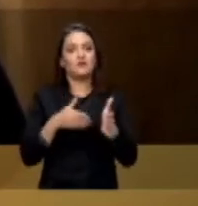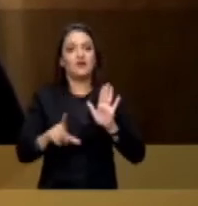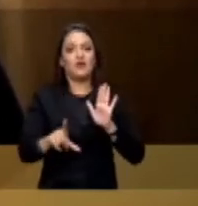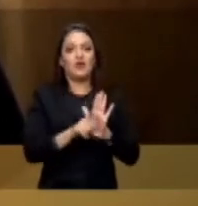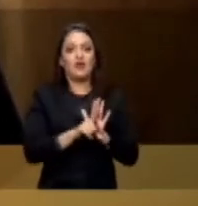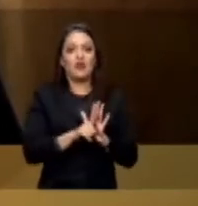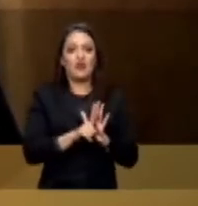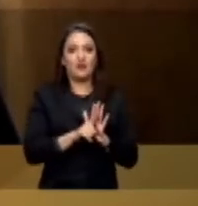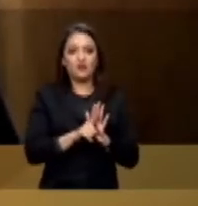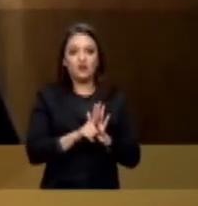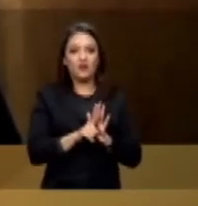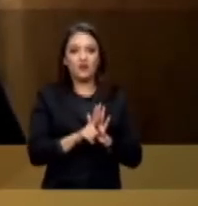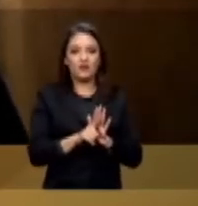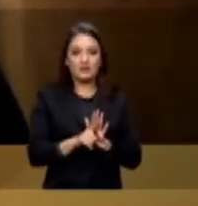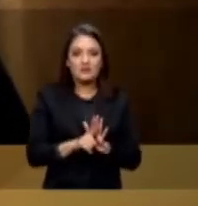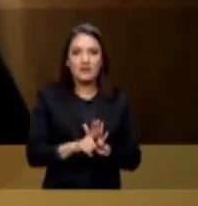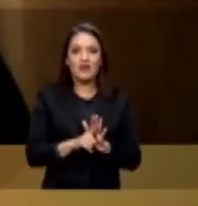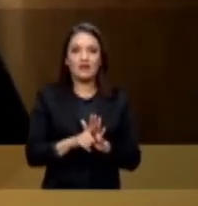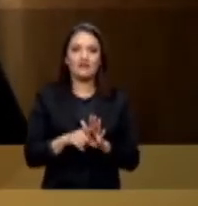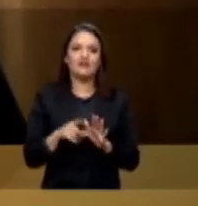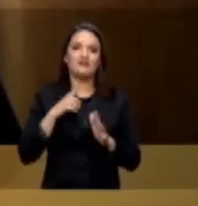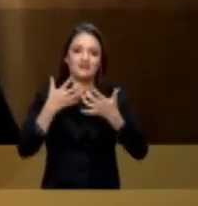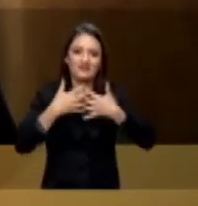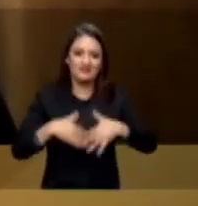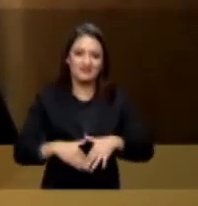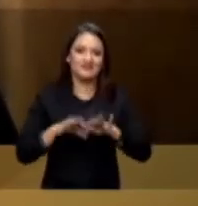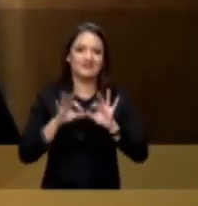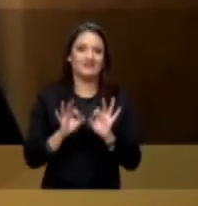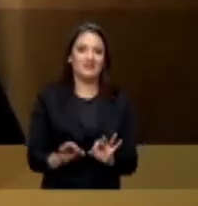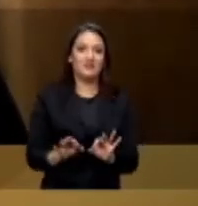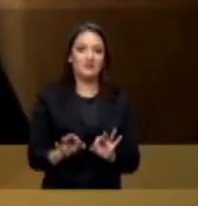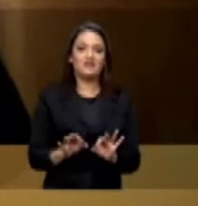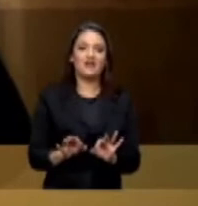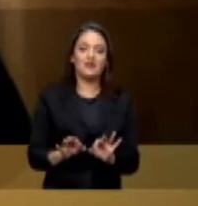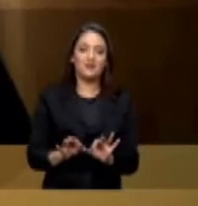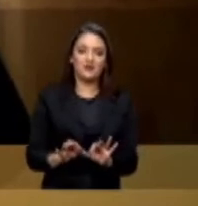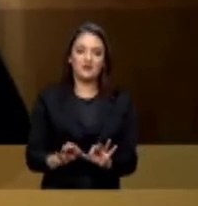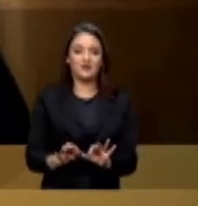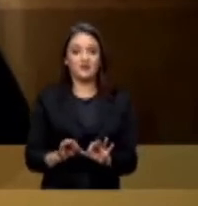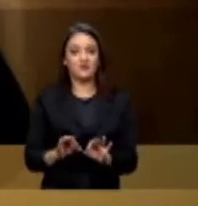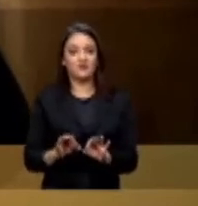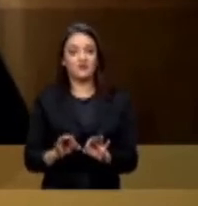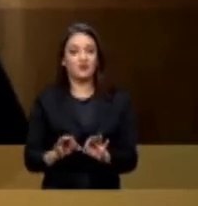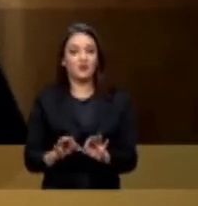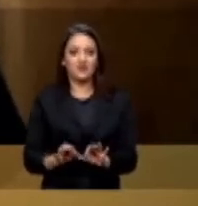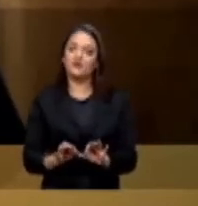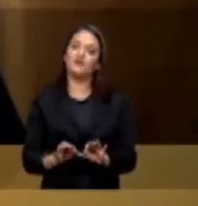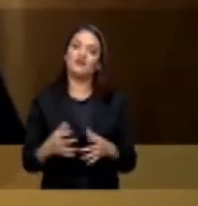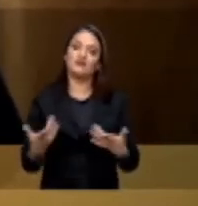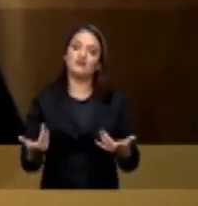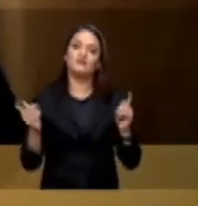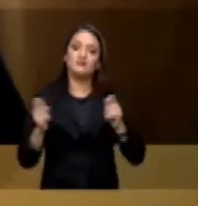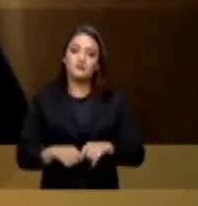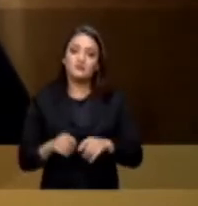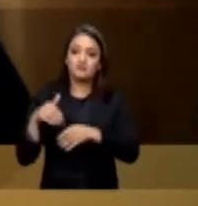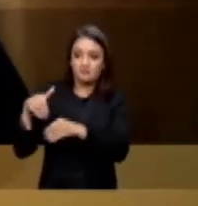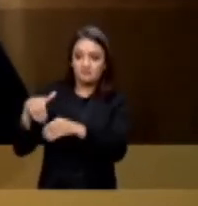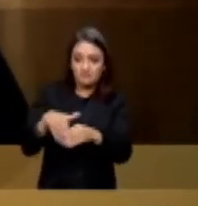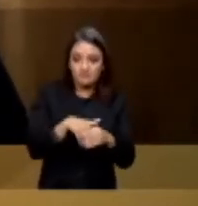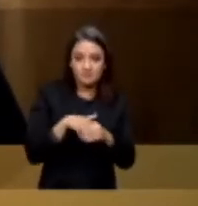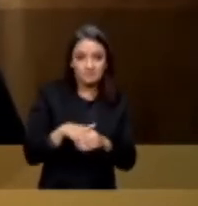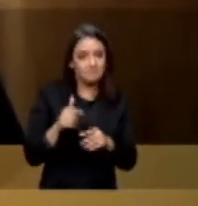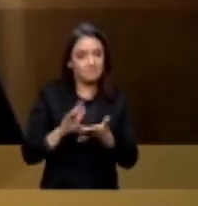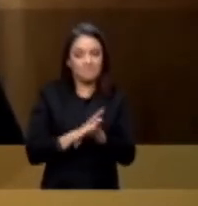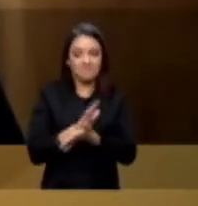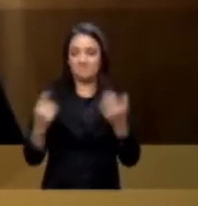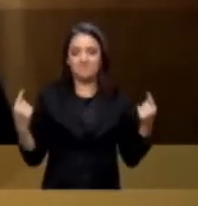tempo adequadamente. Por isso, entende o Ministério Público que a hipótese de preservação da ordem jurídica, não há inconstitucionalidade